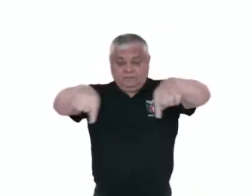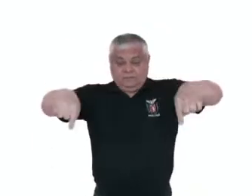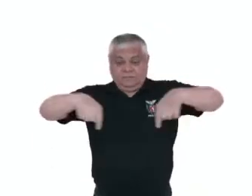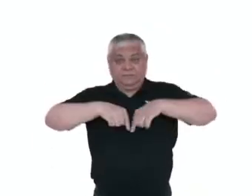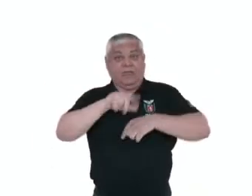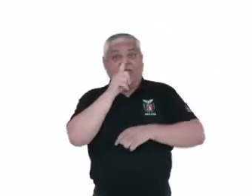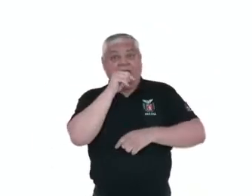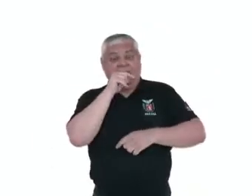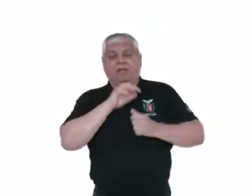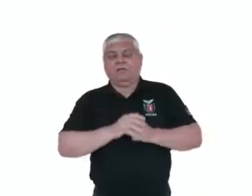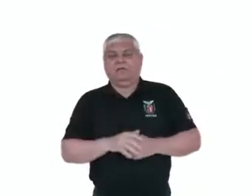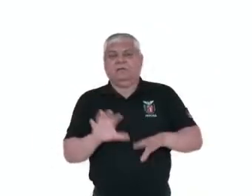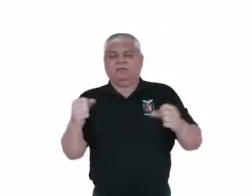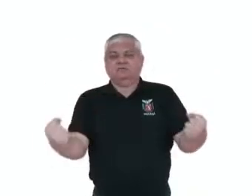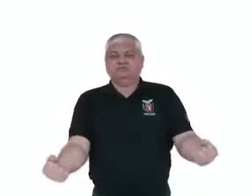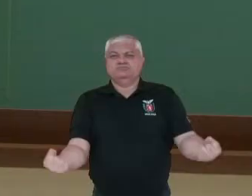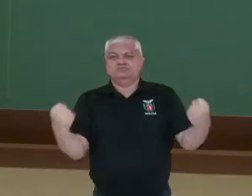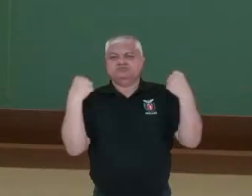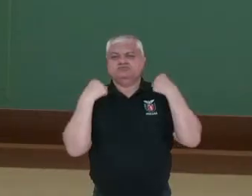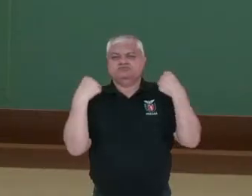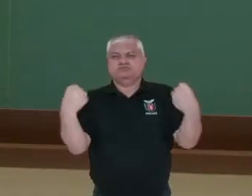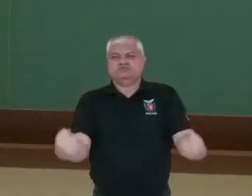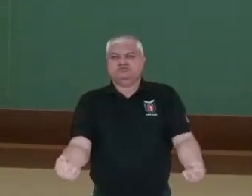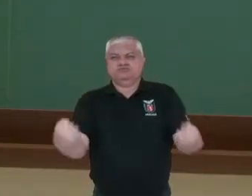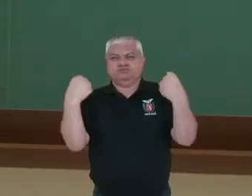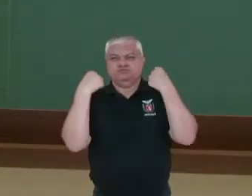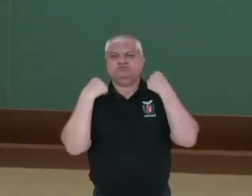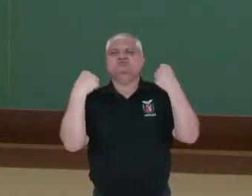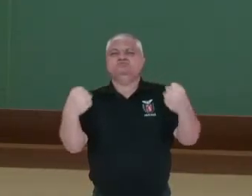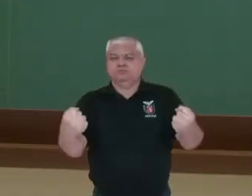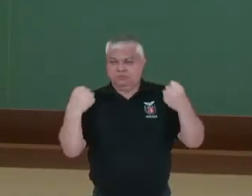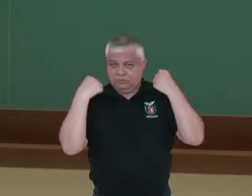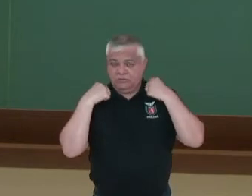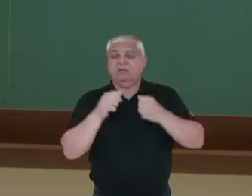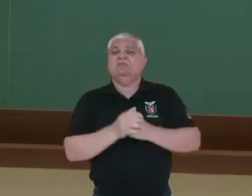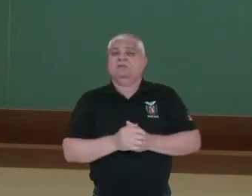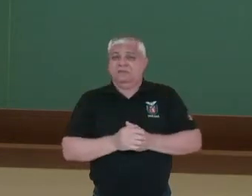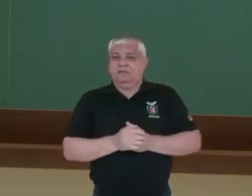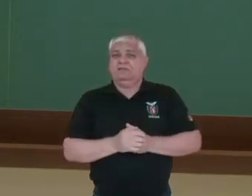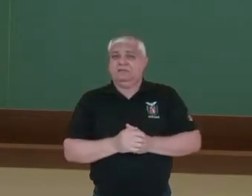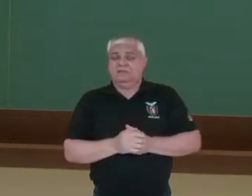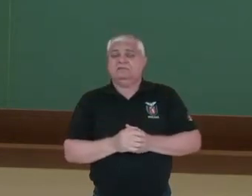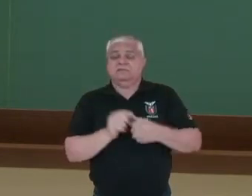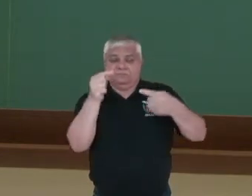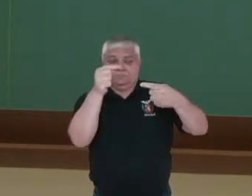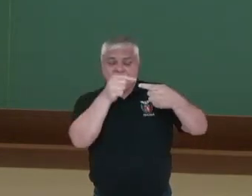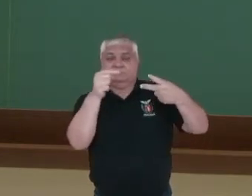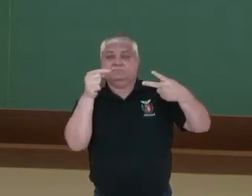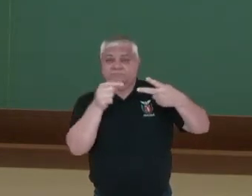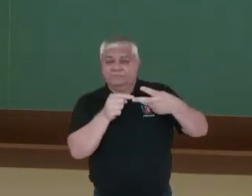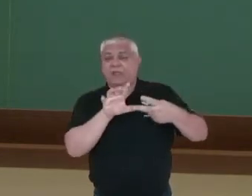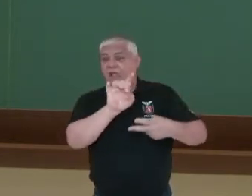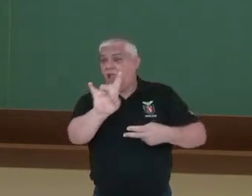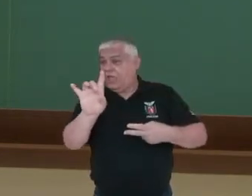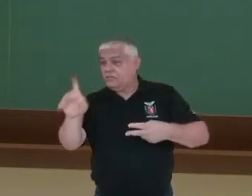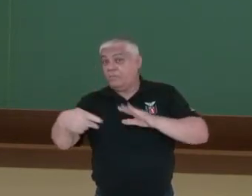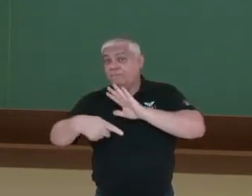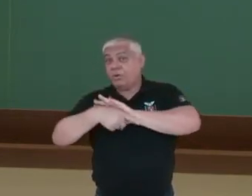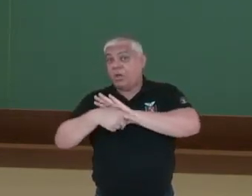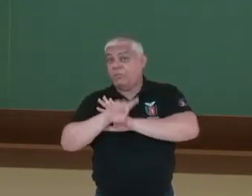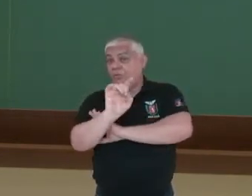a musculação que é uma ginástica bem visualizada né Cada um faz ali tem um exercício